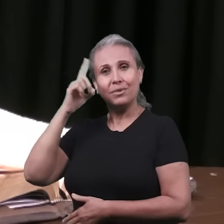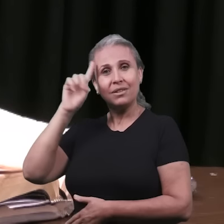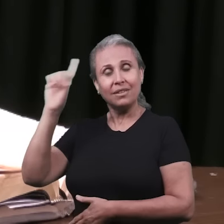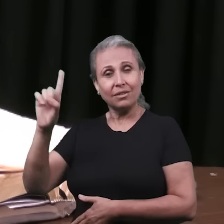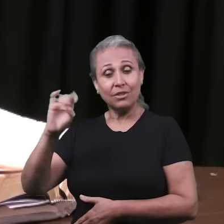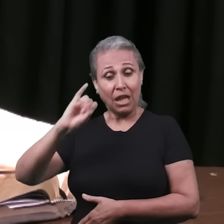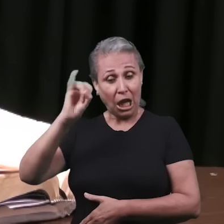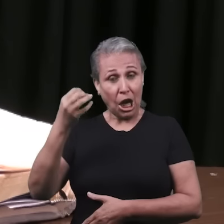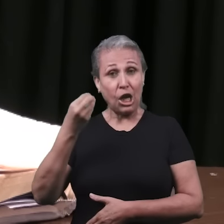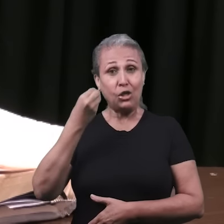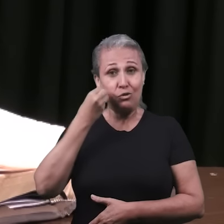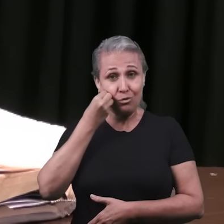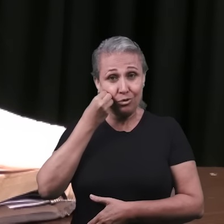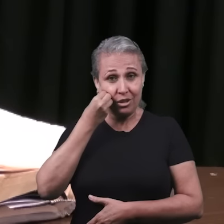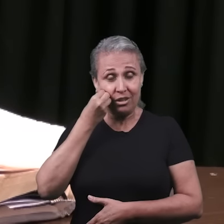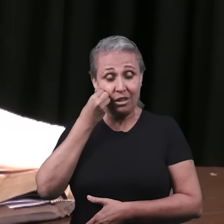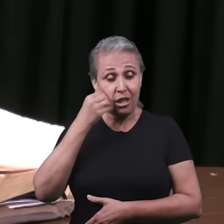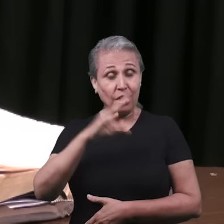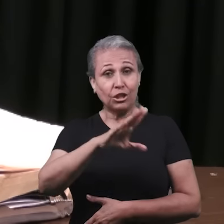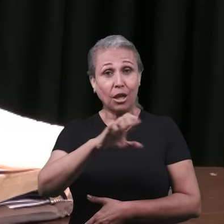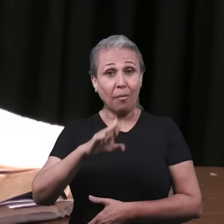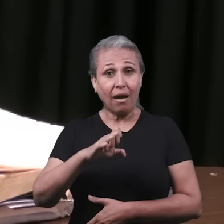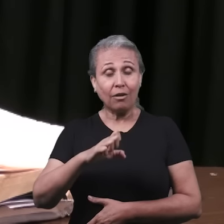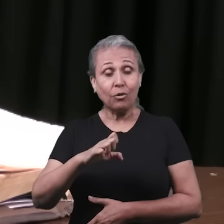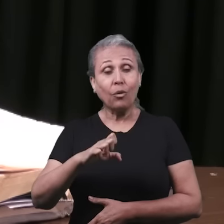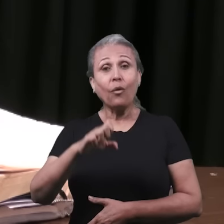chamado para exercer ali o